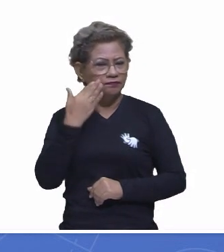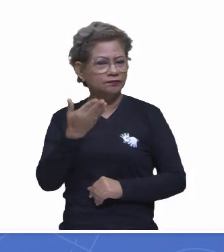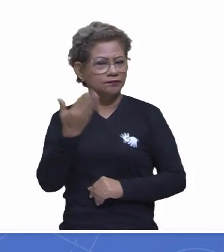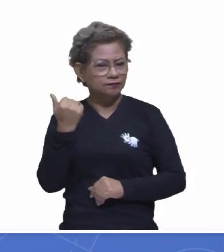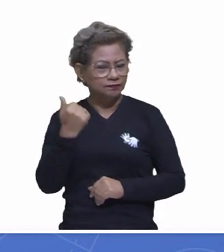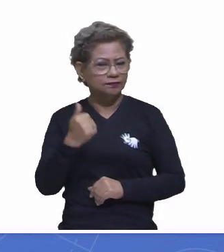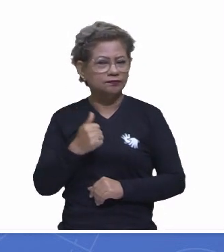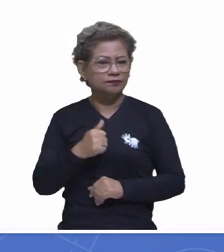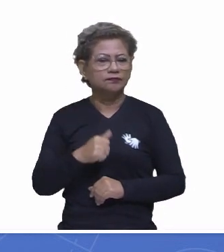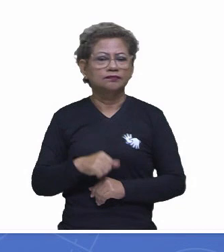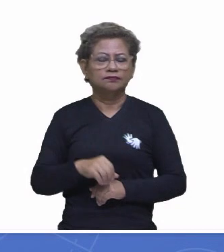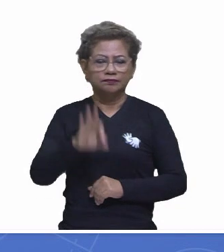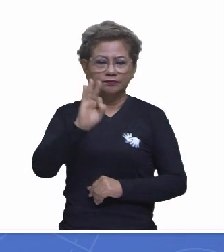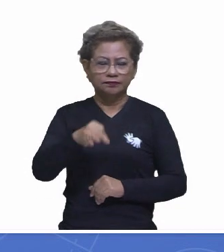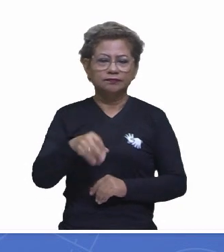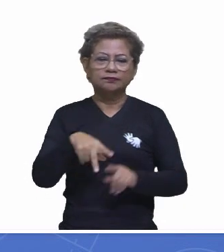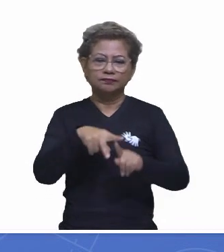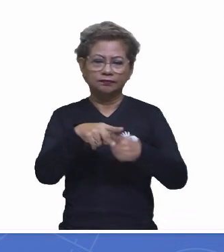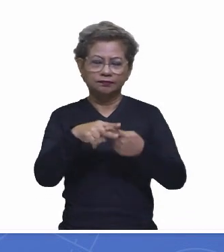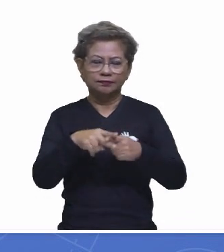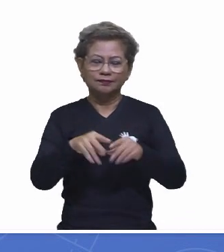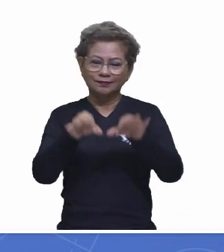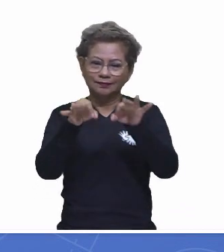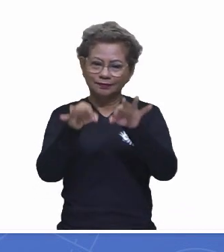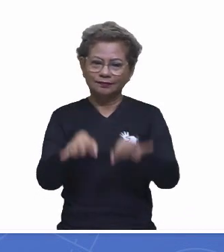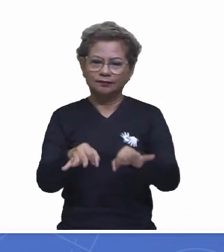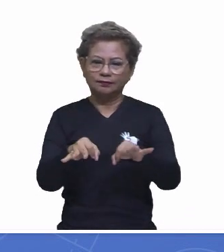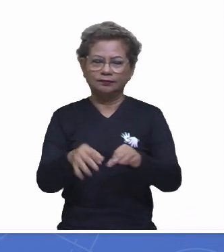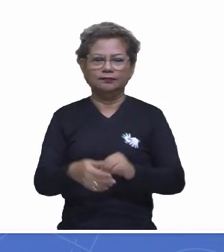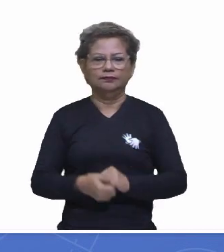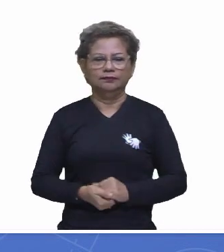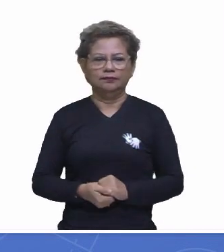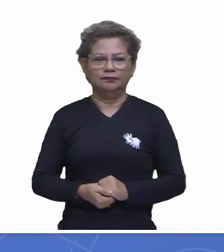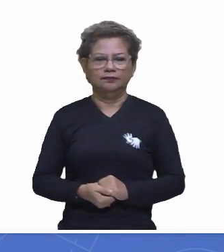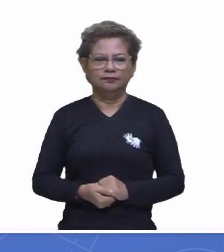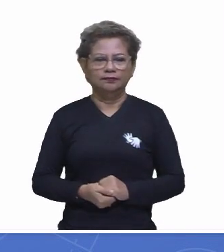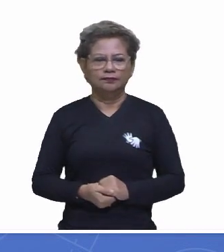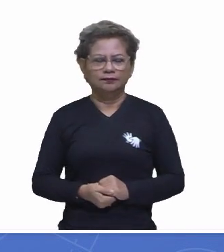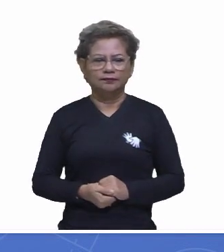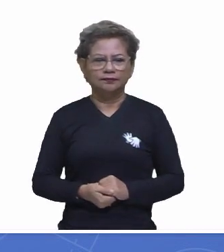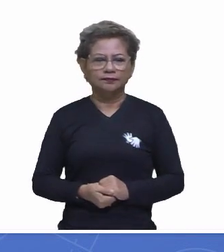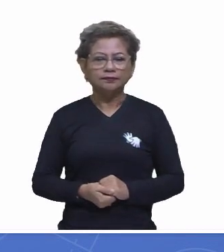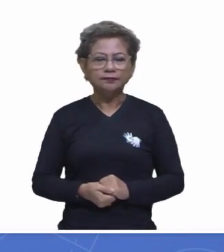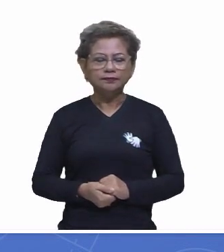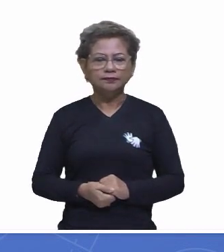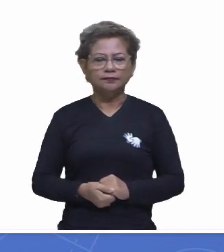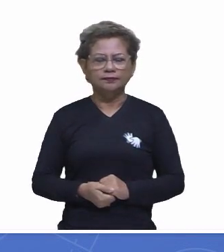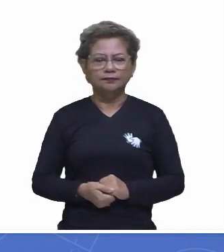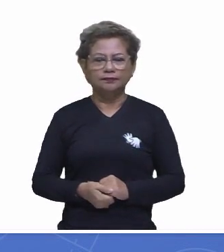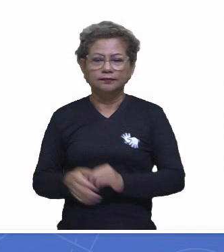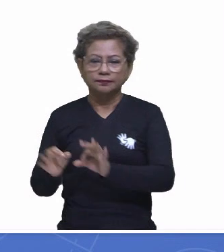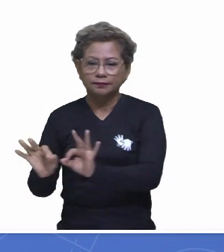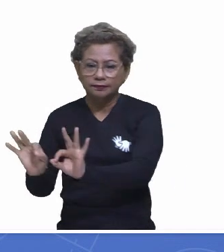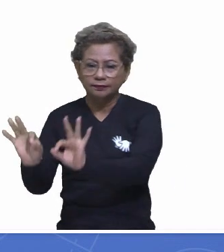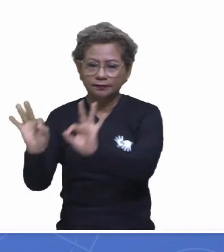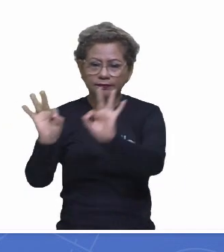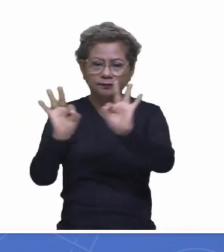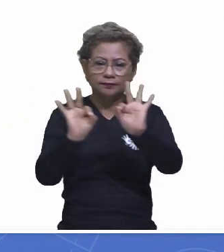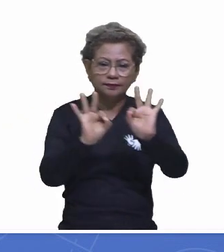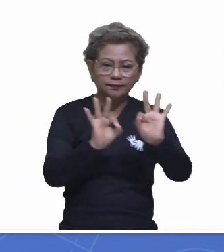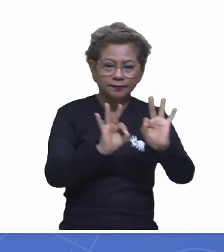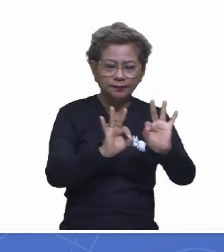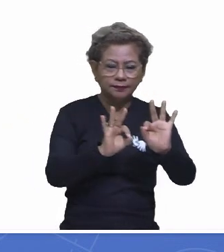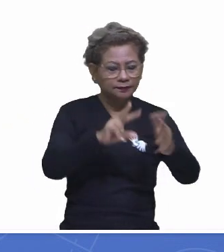aqui onde aparece no caso, a nossa alternativa correta. Percebo que a alternativa correta é exatamente